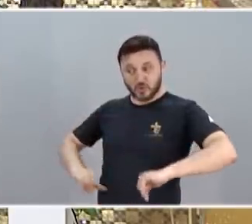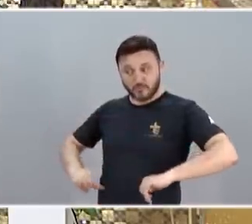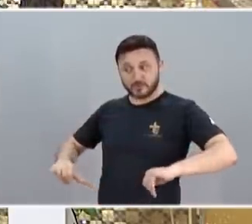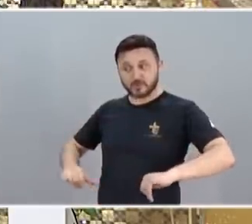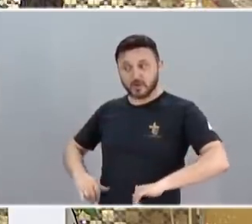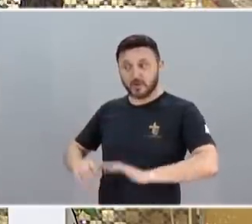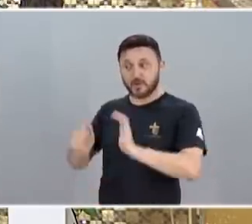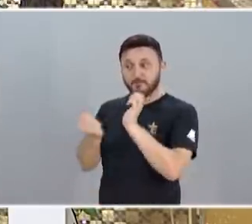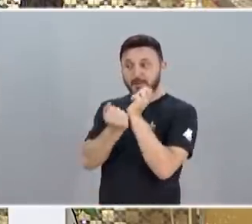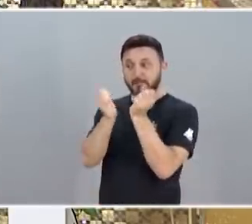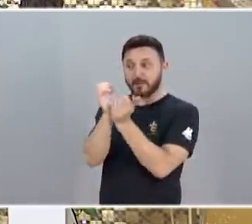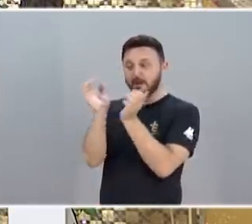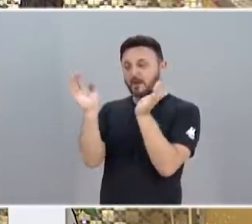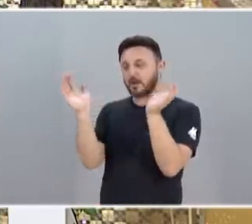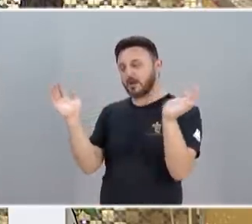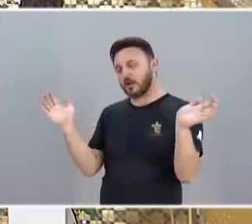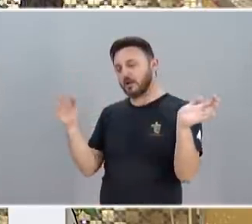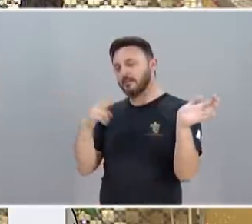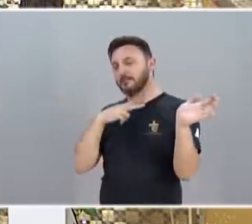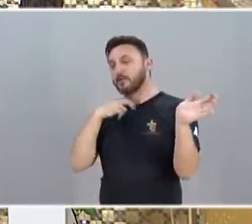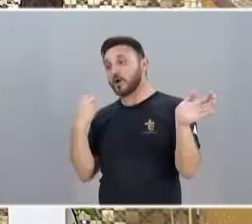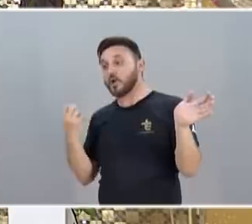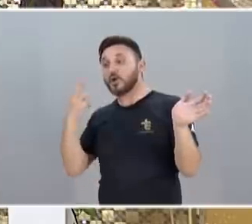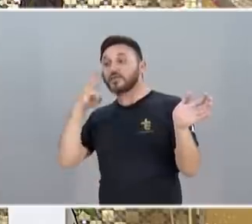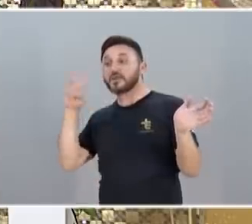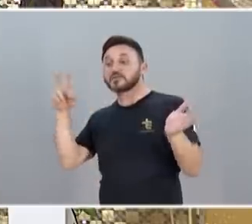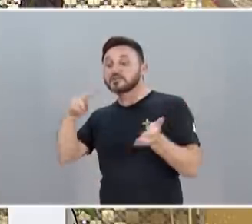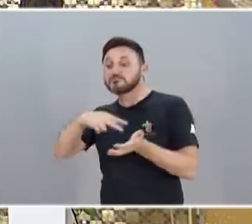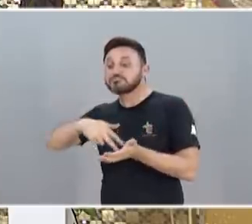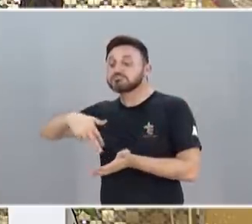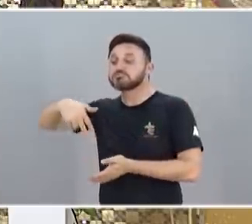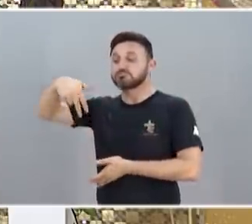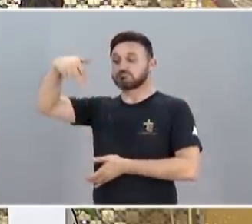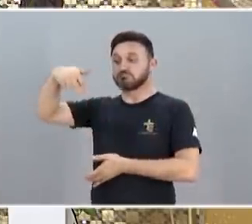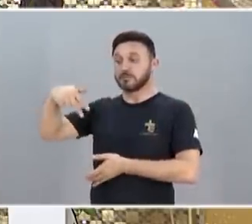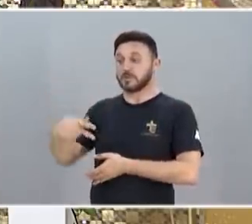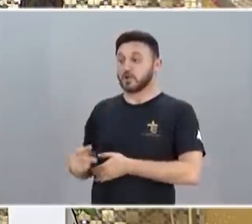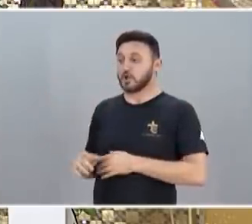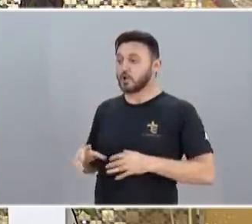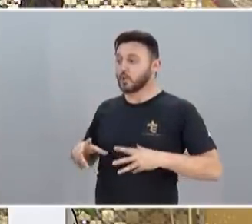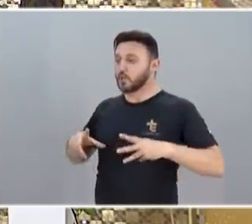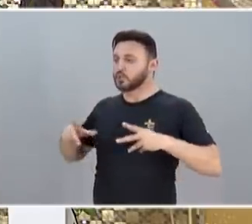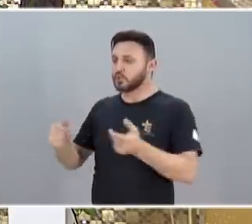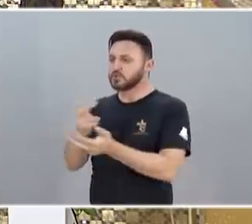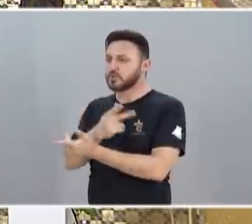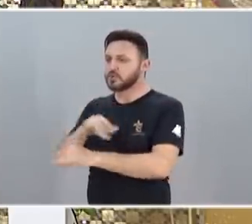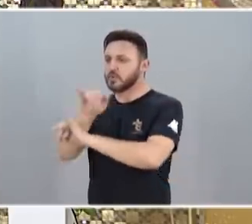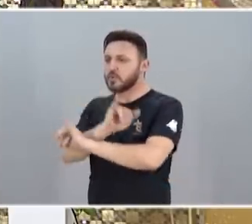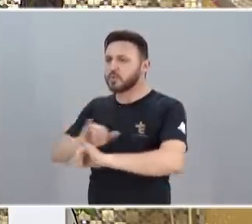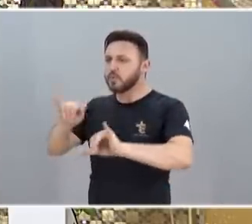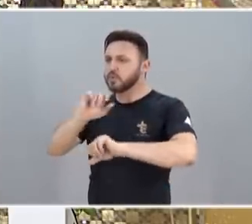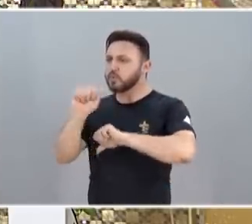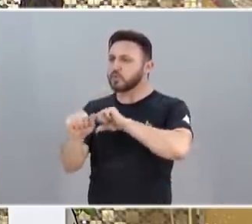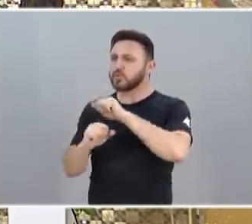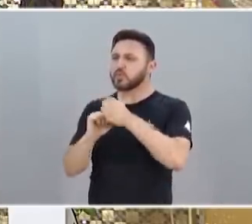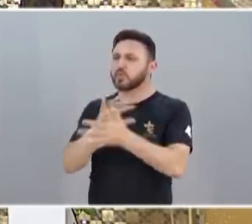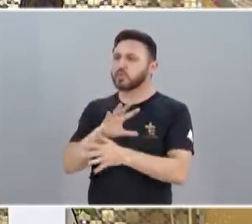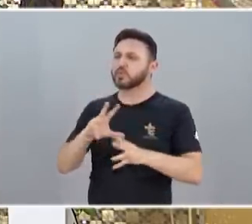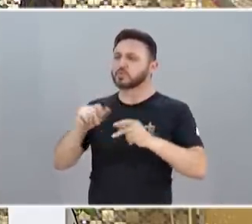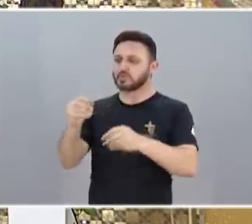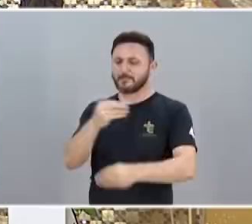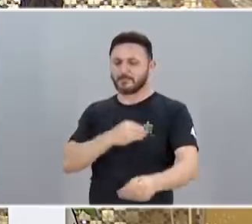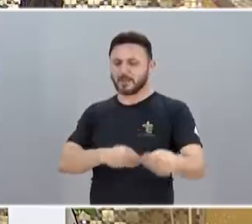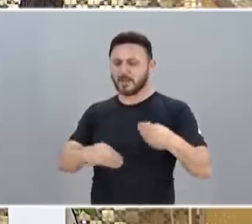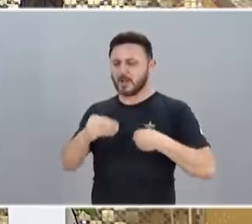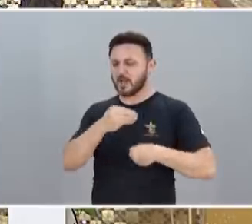ressuscitará dos mortos ao terceiro dia, e em seu nome serão anunciados a conversão e o perdão dos